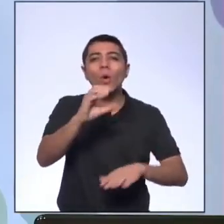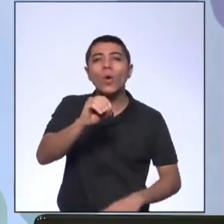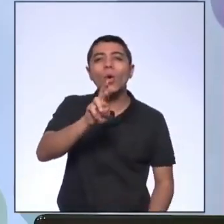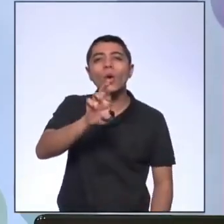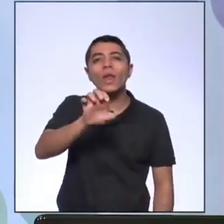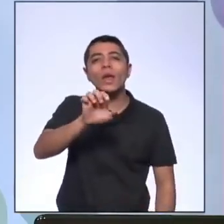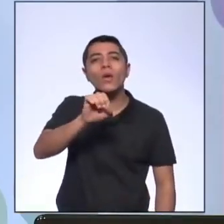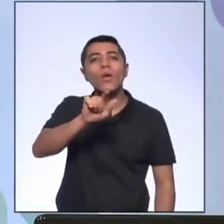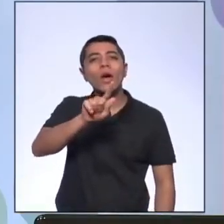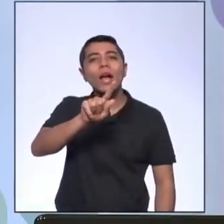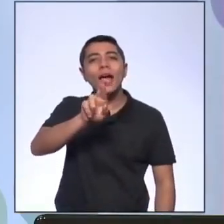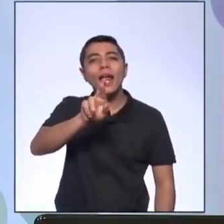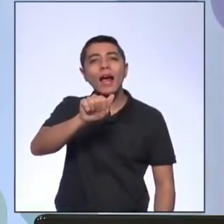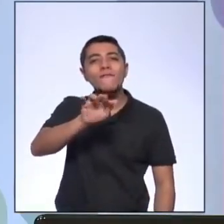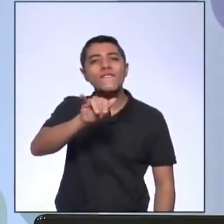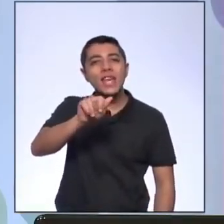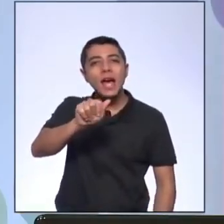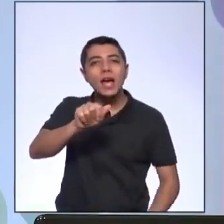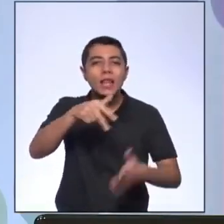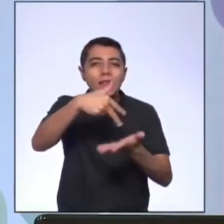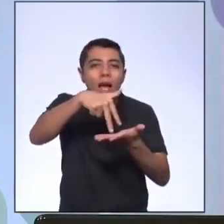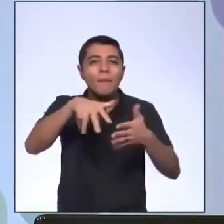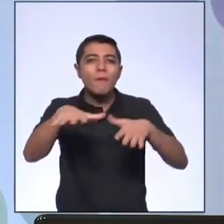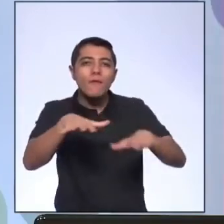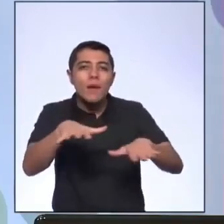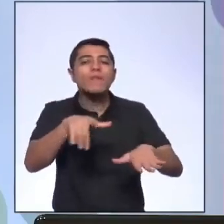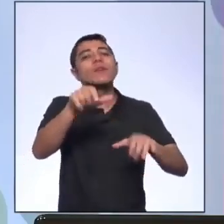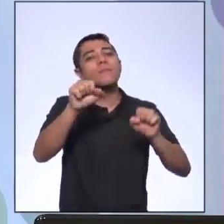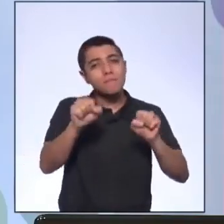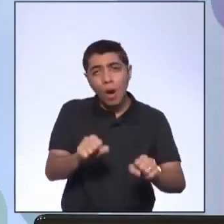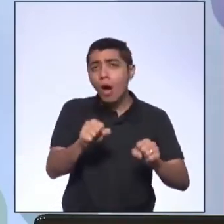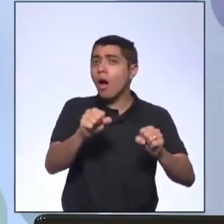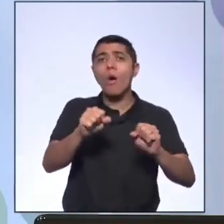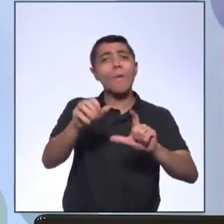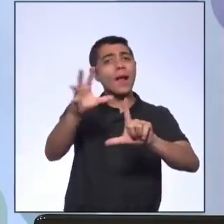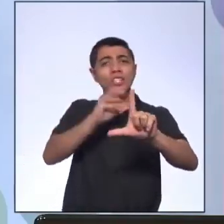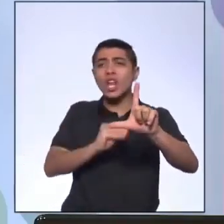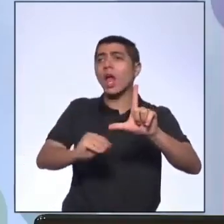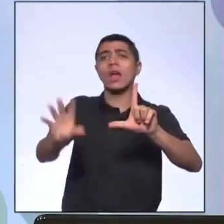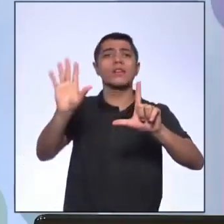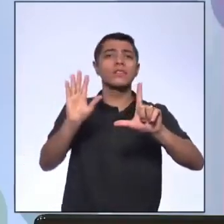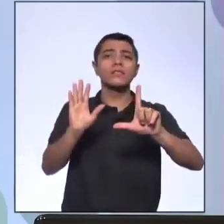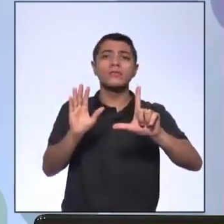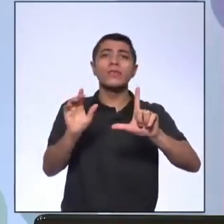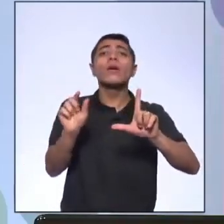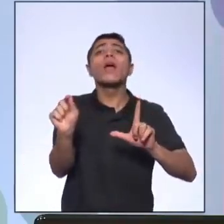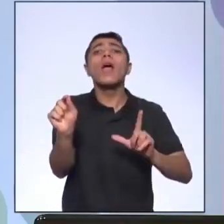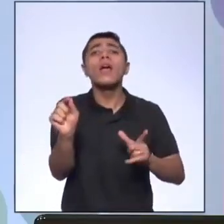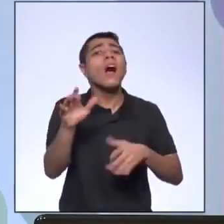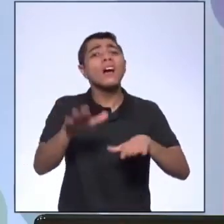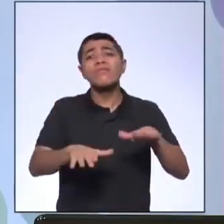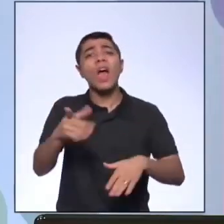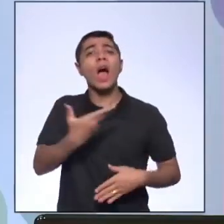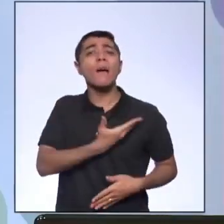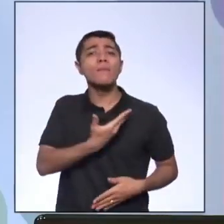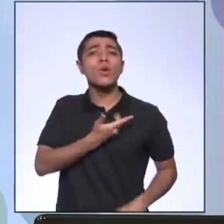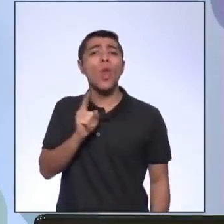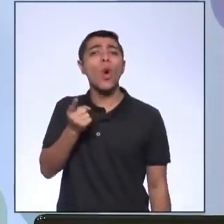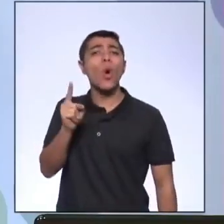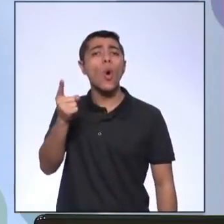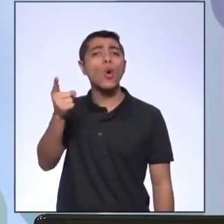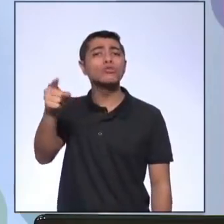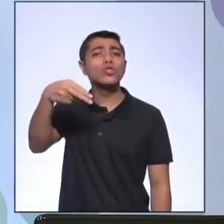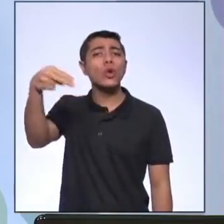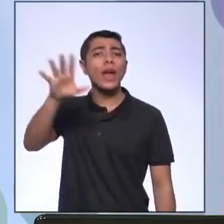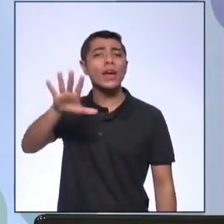por exemplo, que gostou, apreciou a minha coreografia e quer fazê-la com o seu grupo de dança. Então,